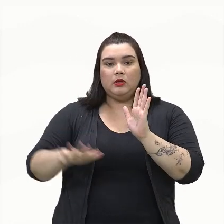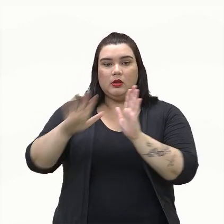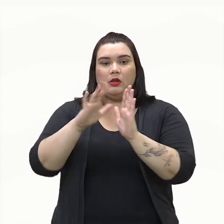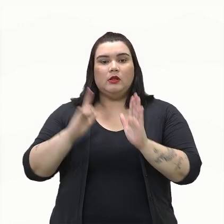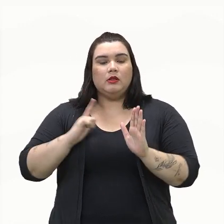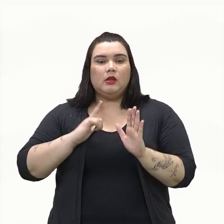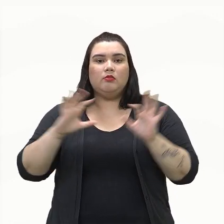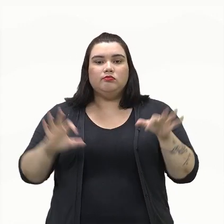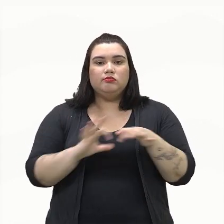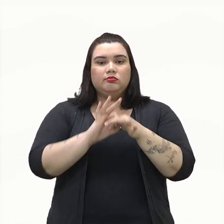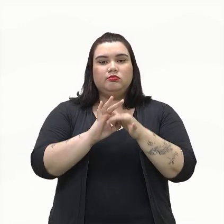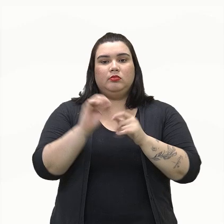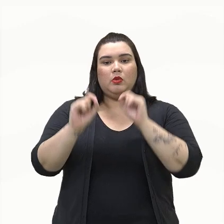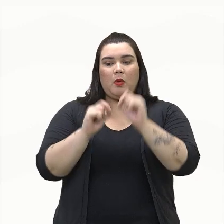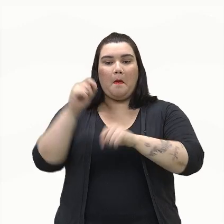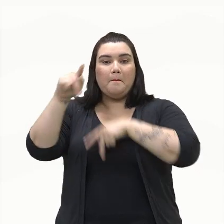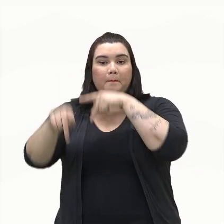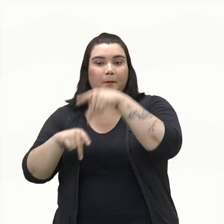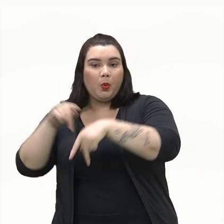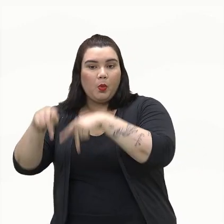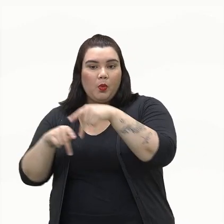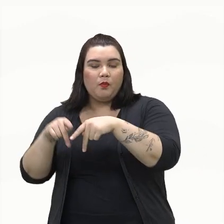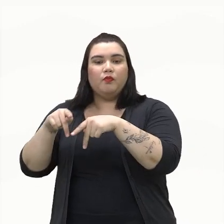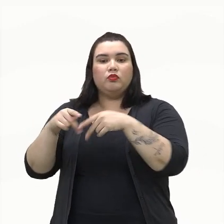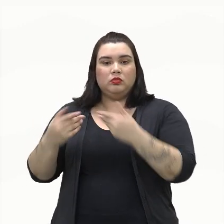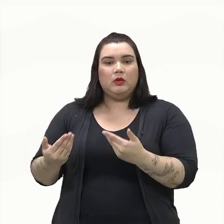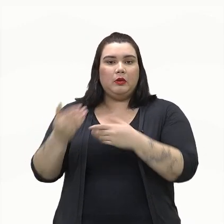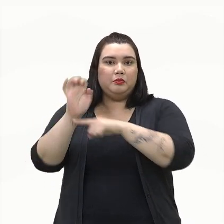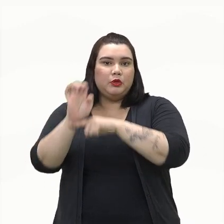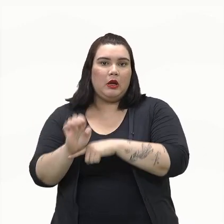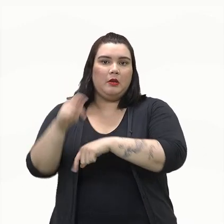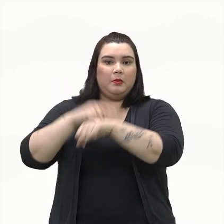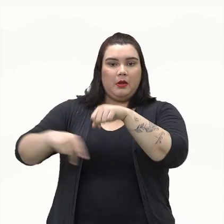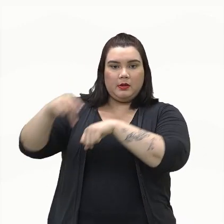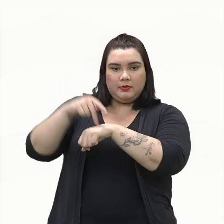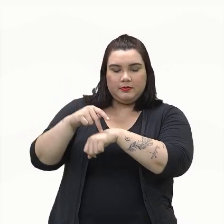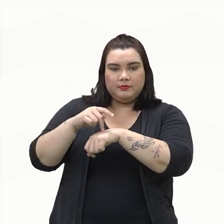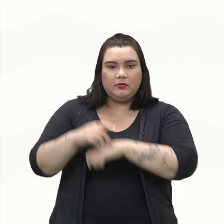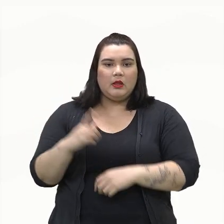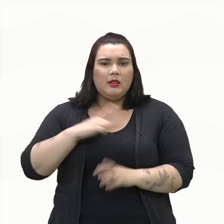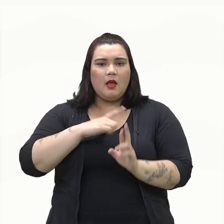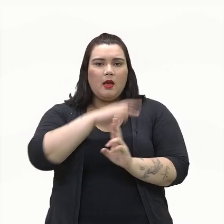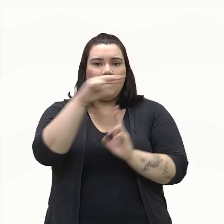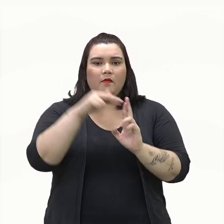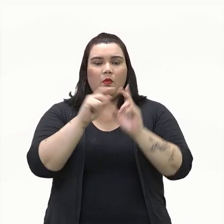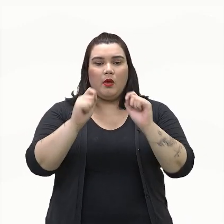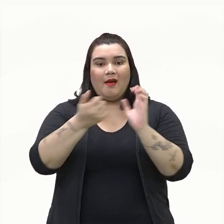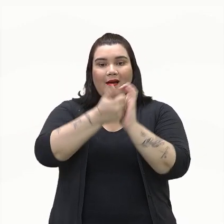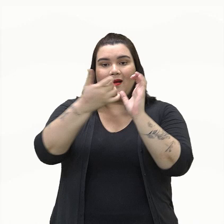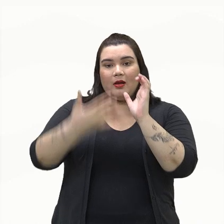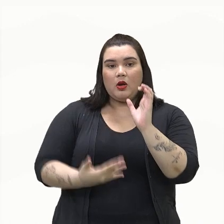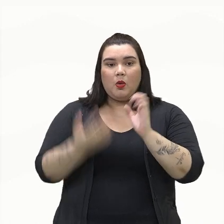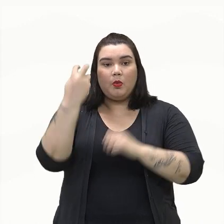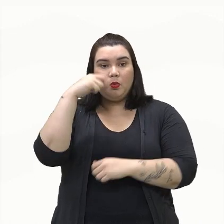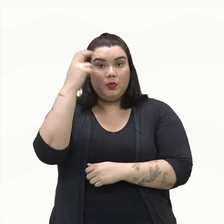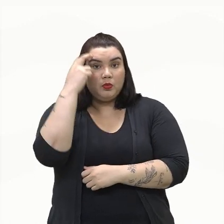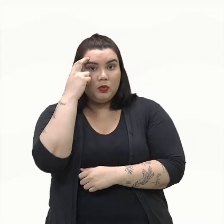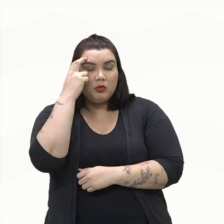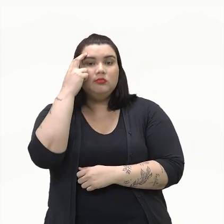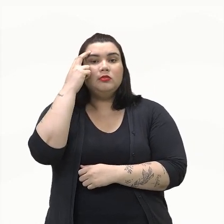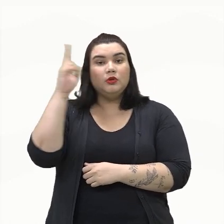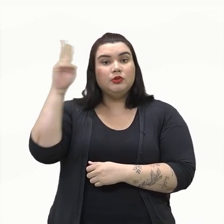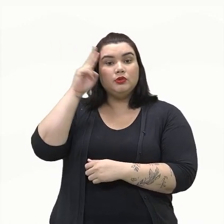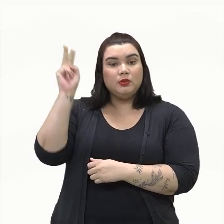sempre ligada à ideia de nação, de Estado-nação. Refere-se ao conjunto de características culturais,